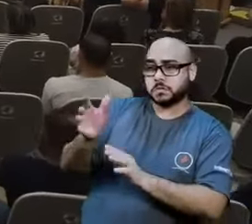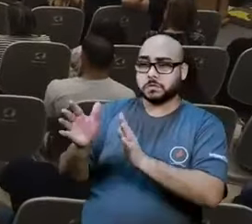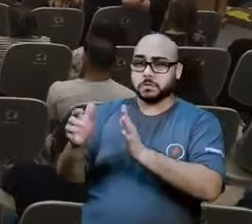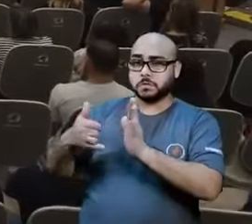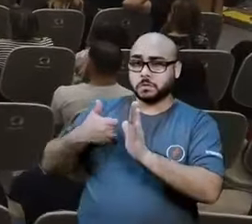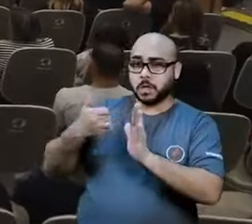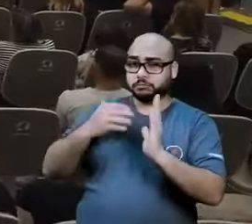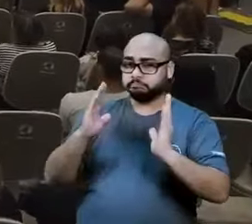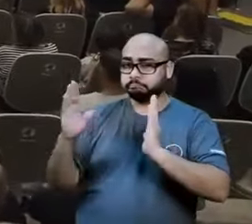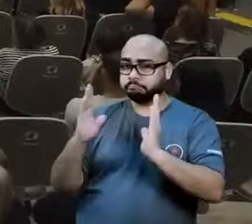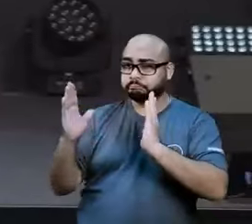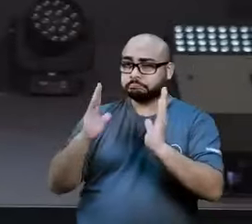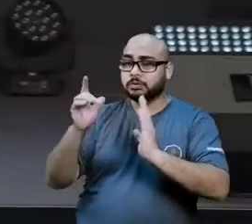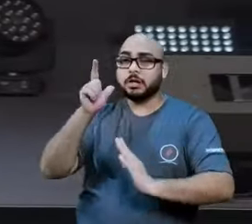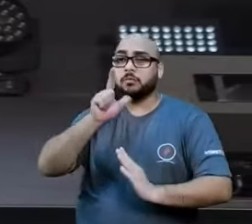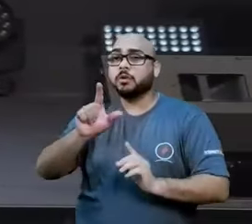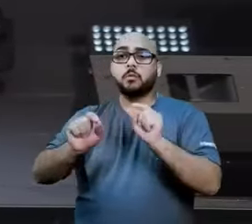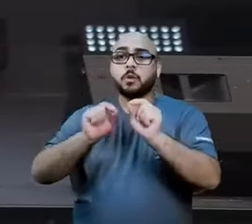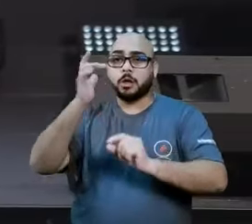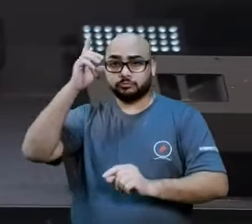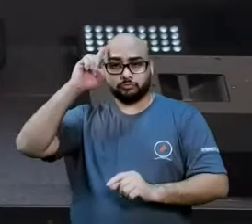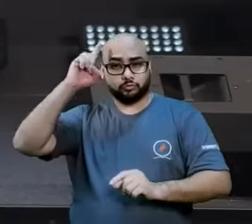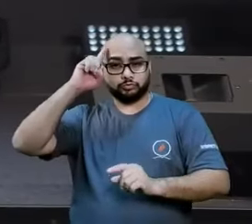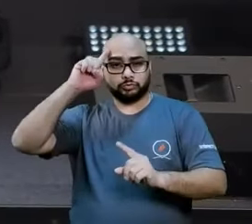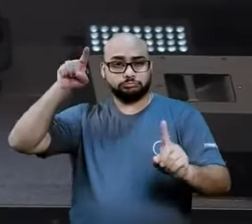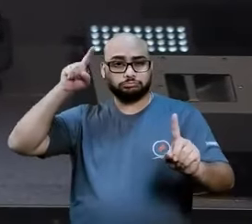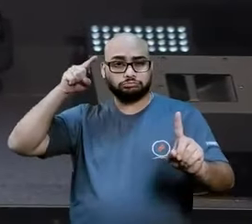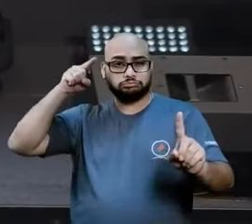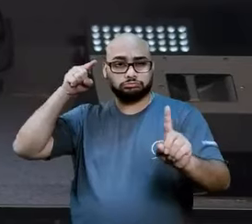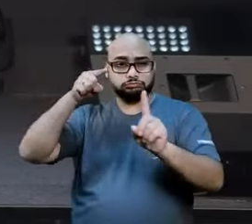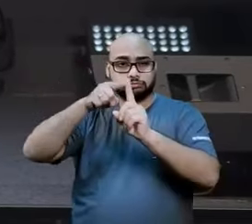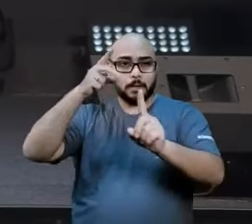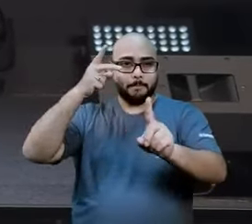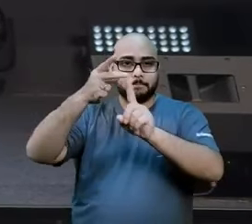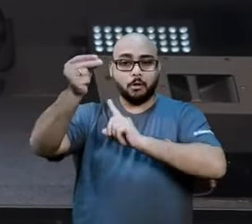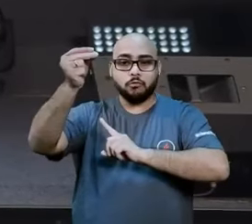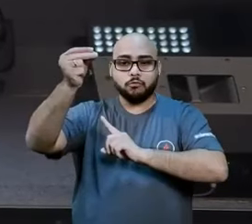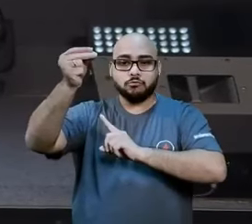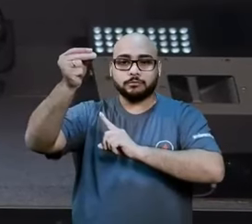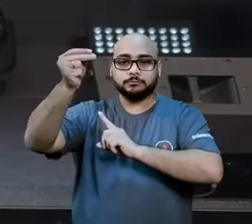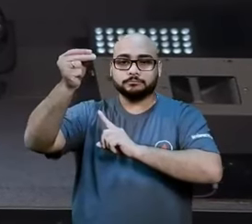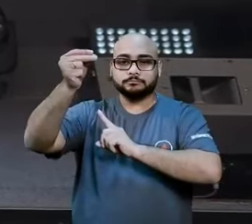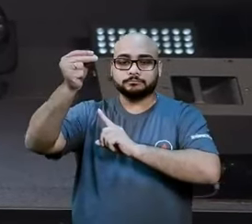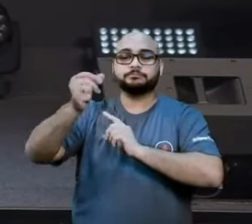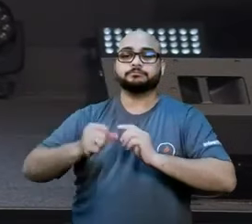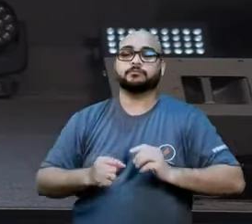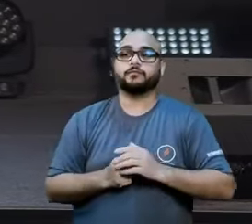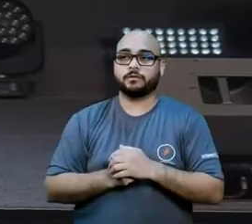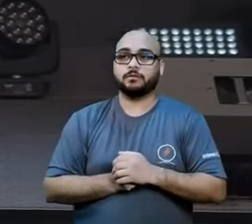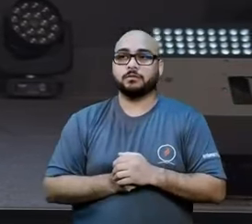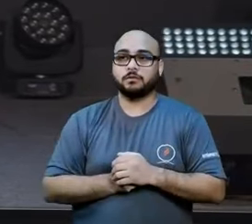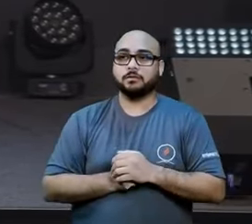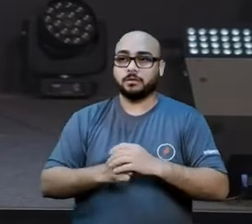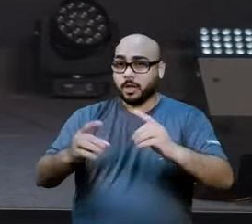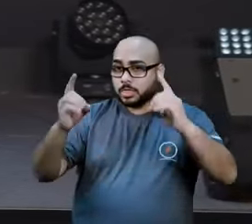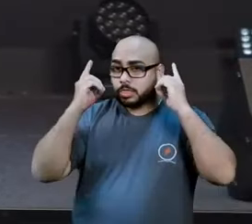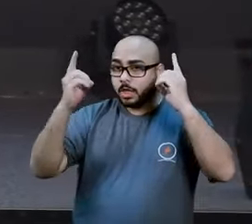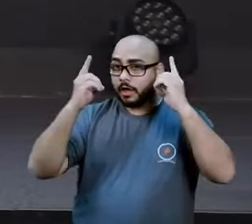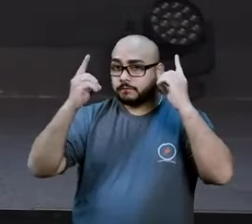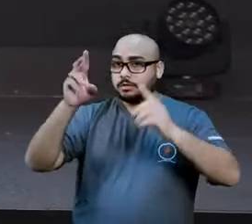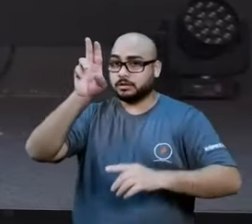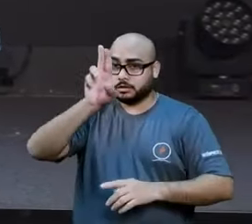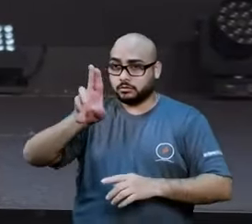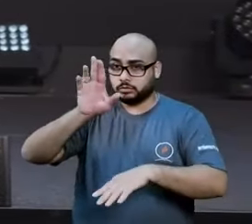campeão Invencível de quase 3 m de altura Davi Primeiro Samuel Capítulo